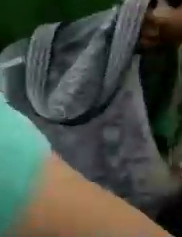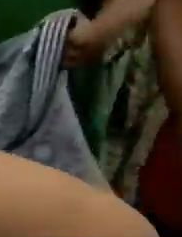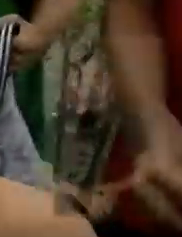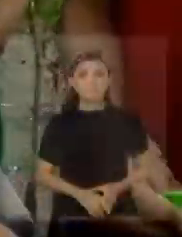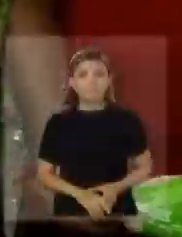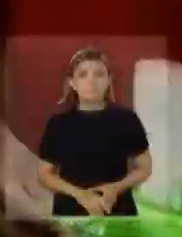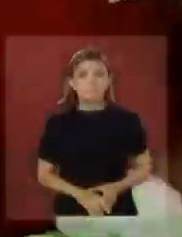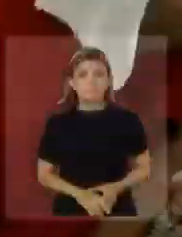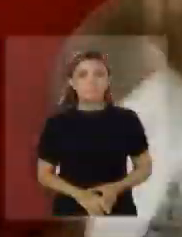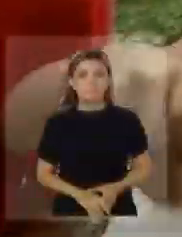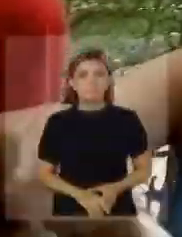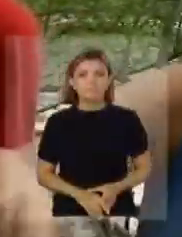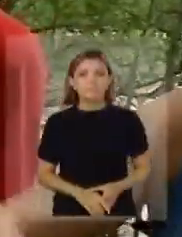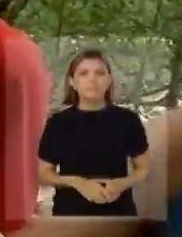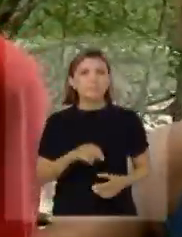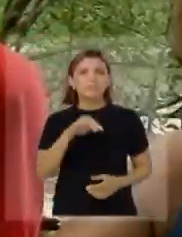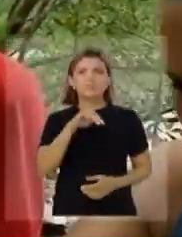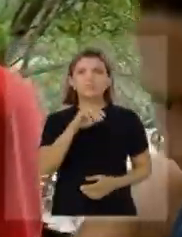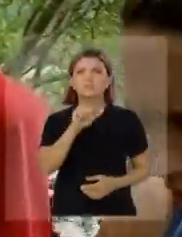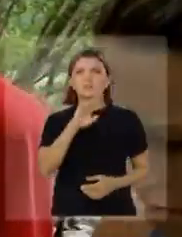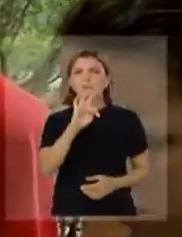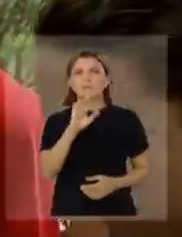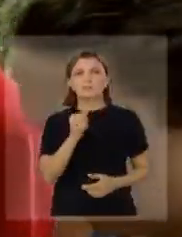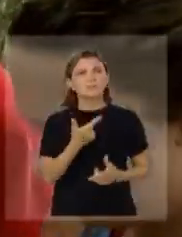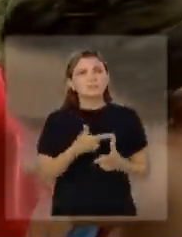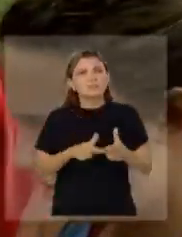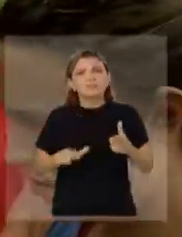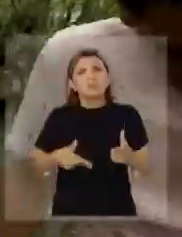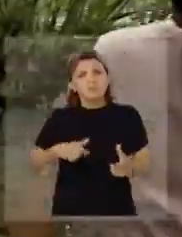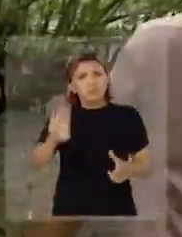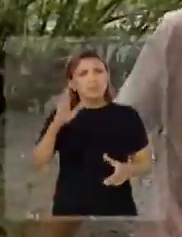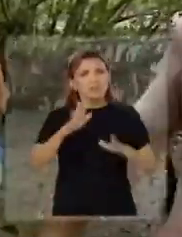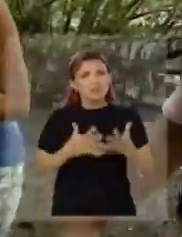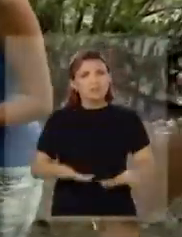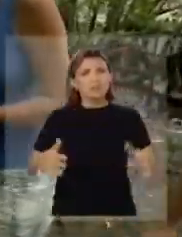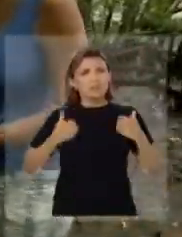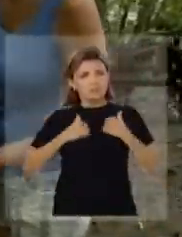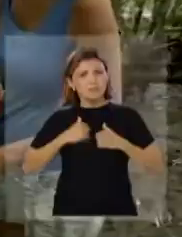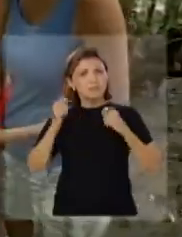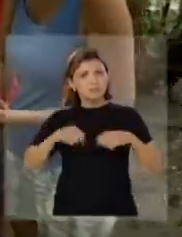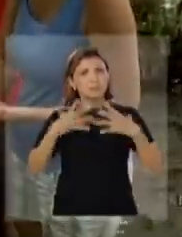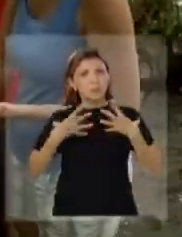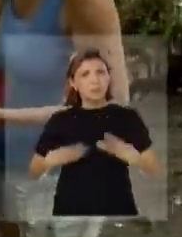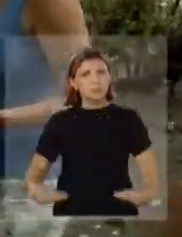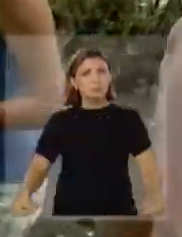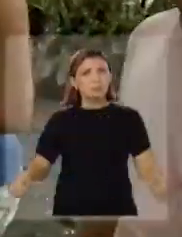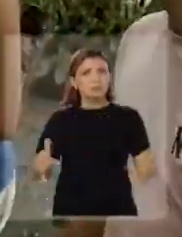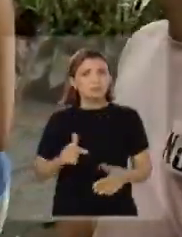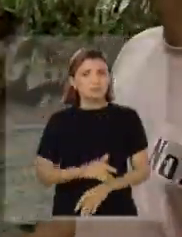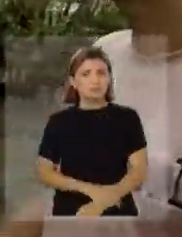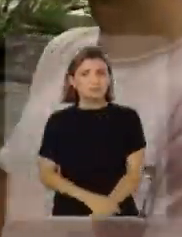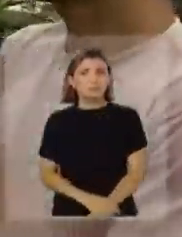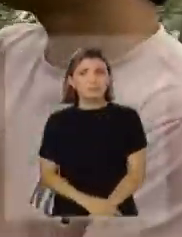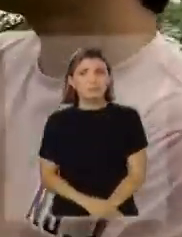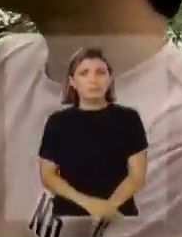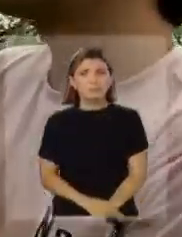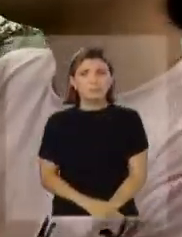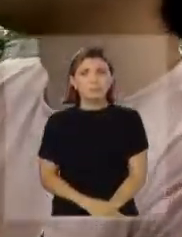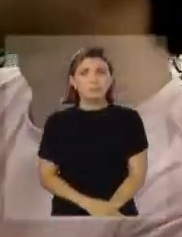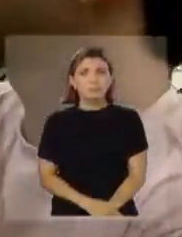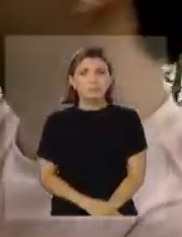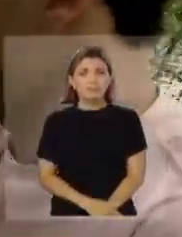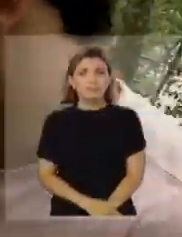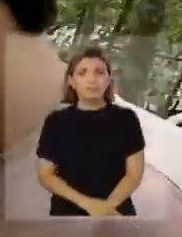calma. Ai, agora eu vou ter que limpar tudo. Ah, Marta, isso aí um banho de mar resolve rapidinho. Mas me dá minha bolsa aí. Que... Pronto, guarda aí. Ai, primeiro